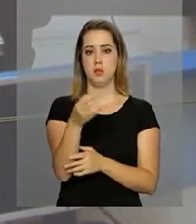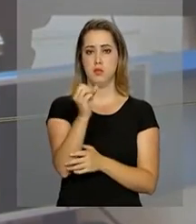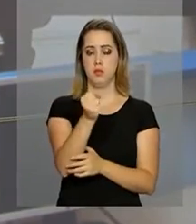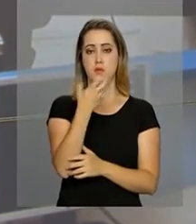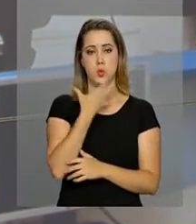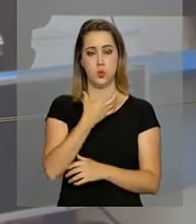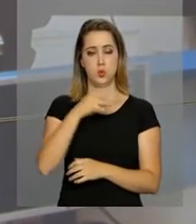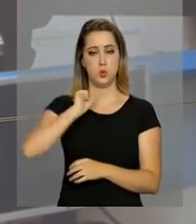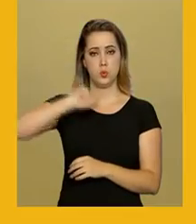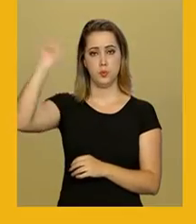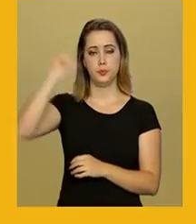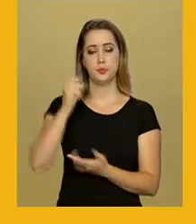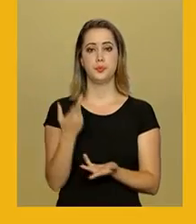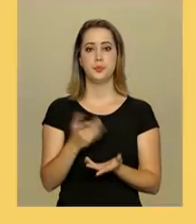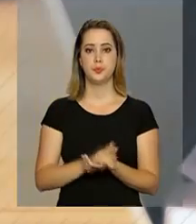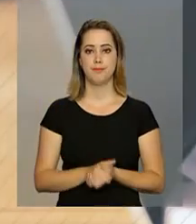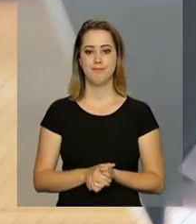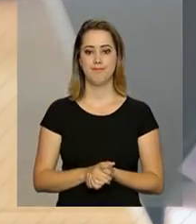última hora.